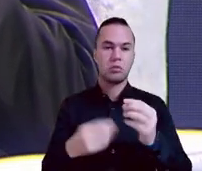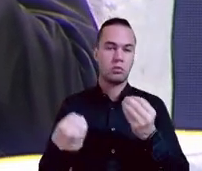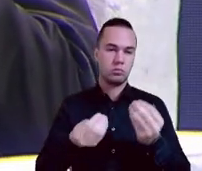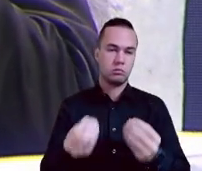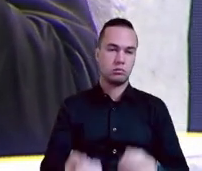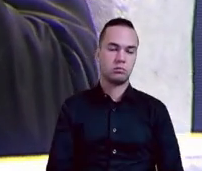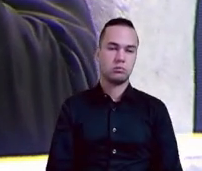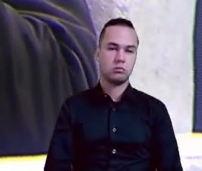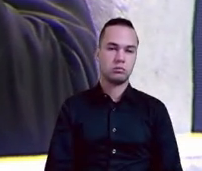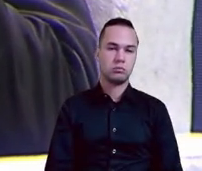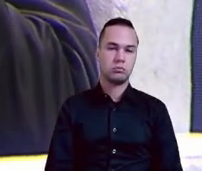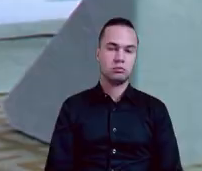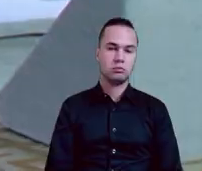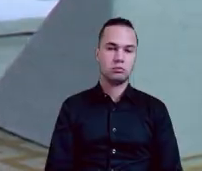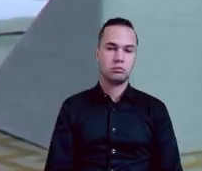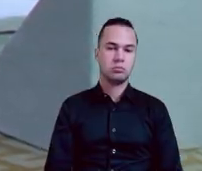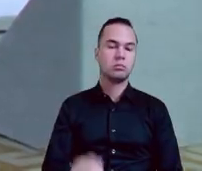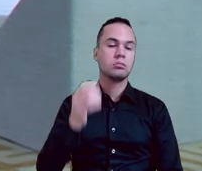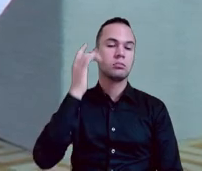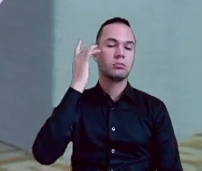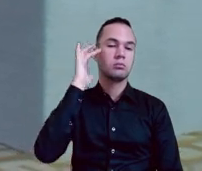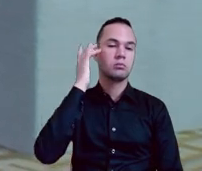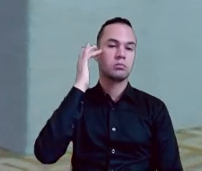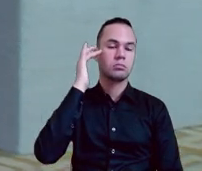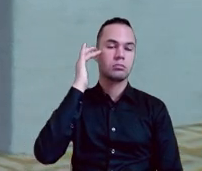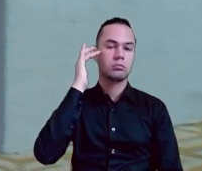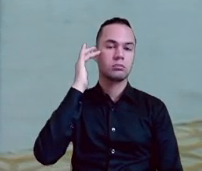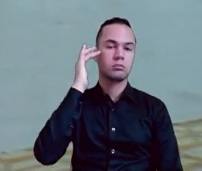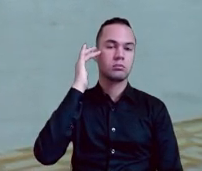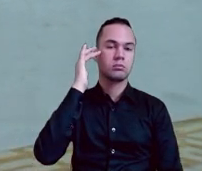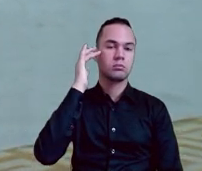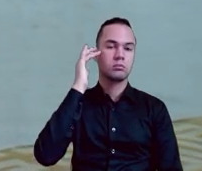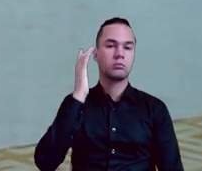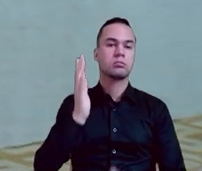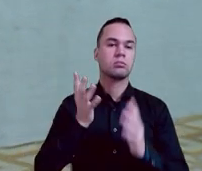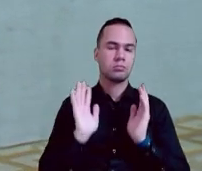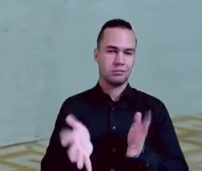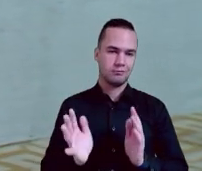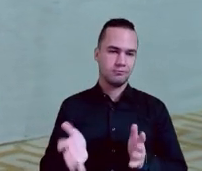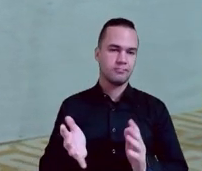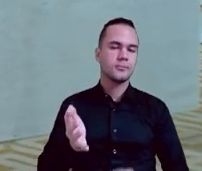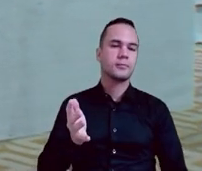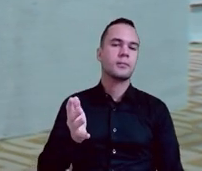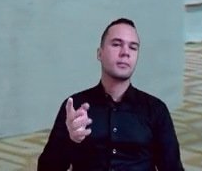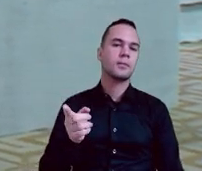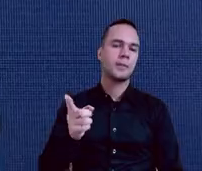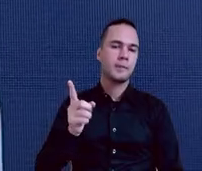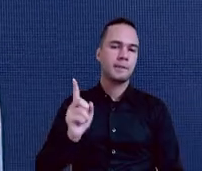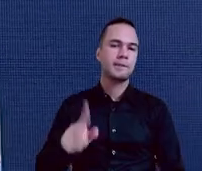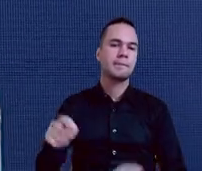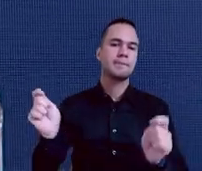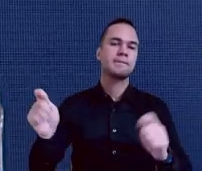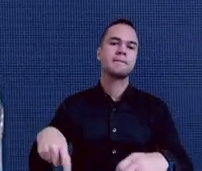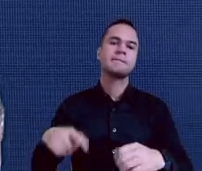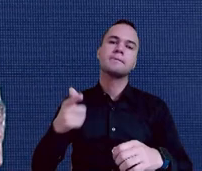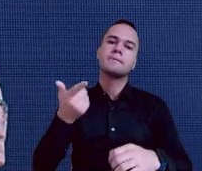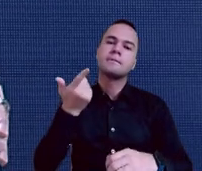eu acho que agora sim a gente pode entrar em Patamares